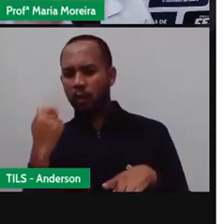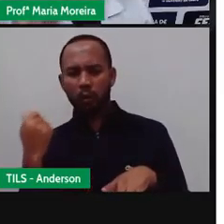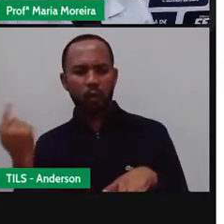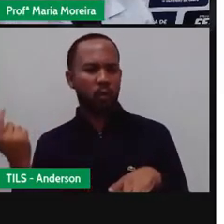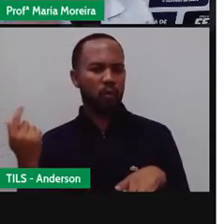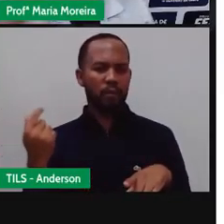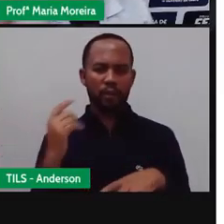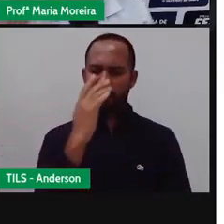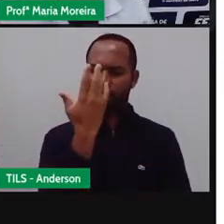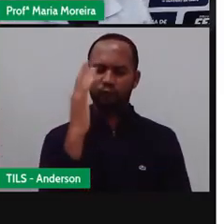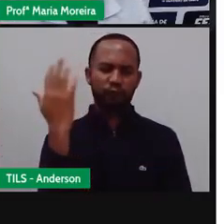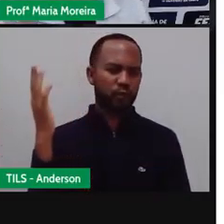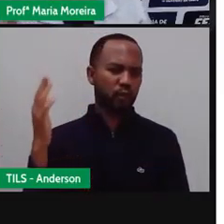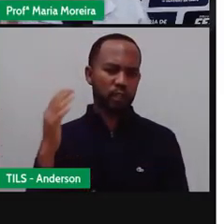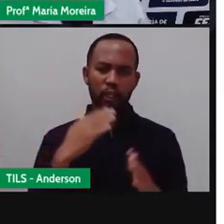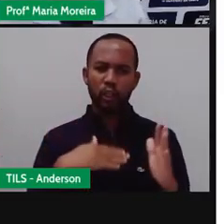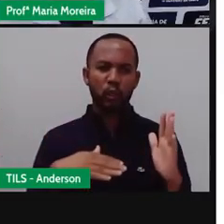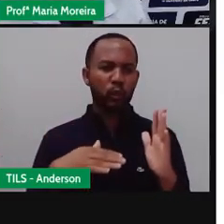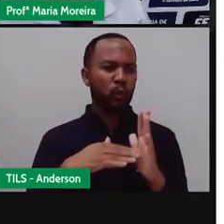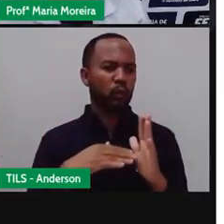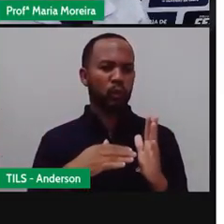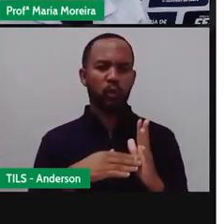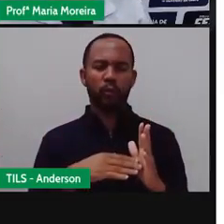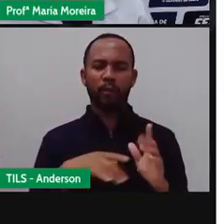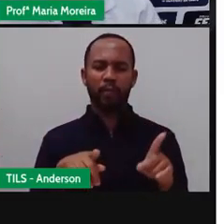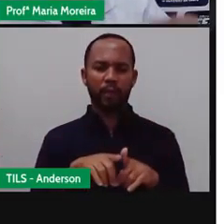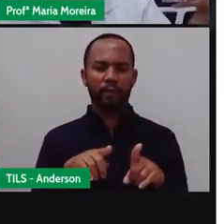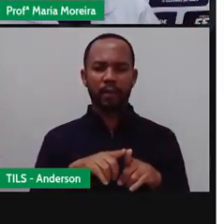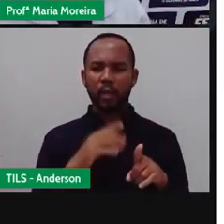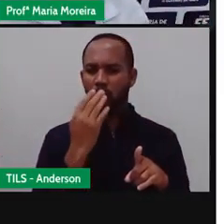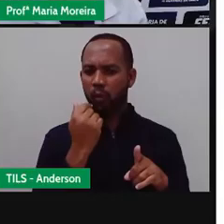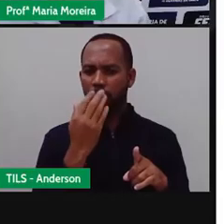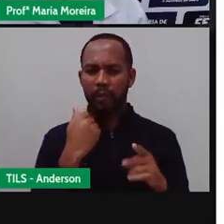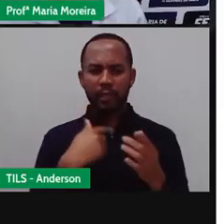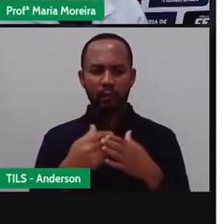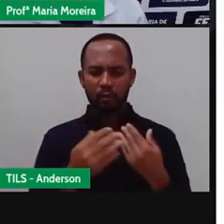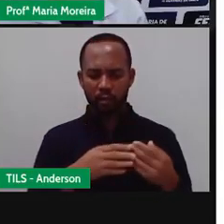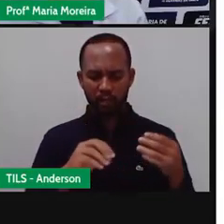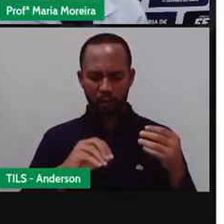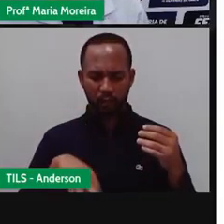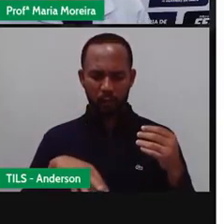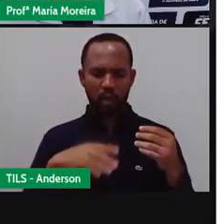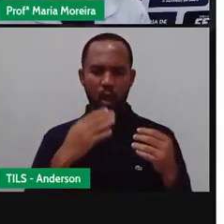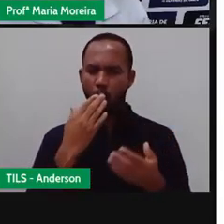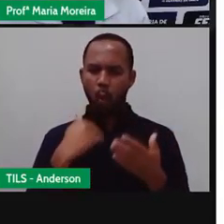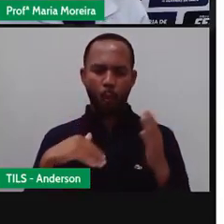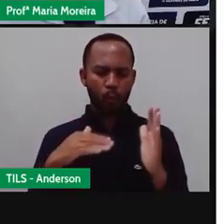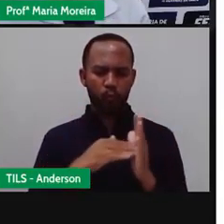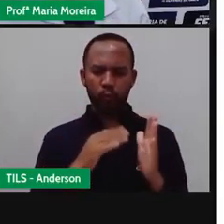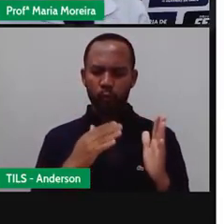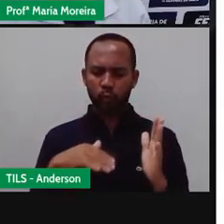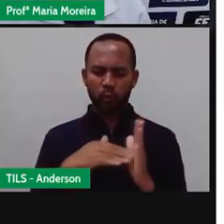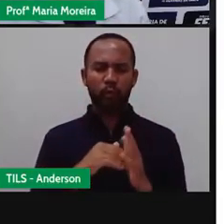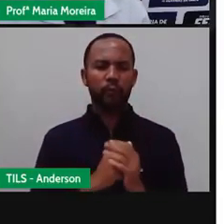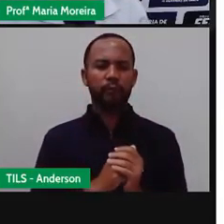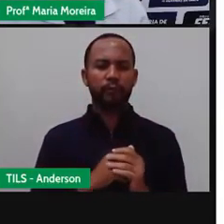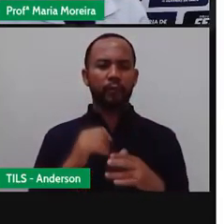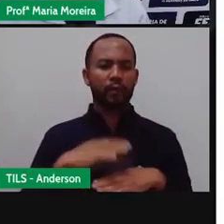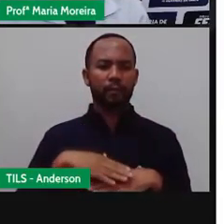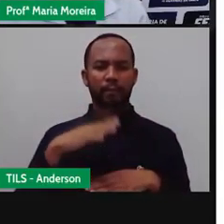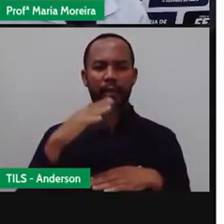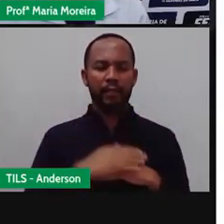come animais, vegetais, restos de alimentos humanos, restos de animais, come tudo. Então, a maioria